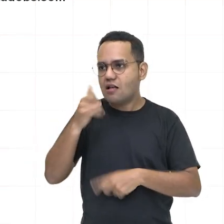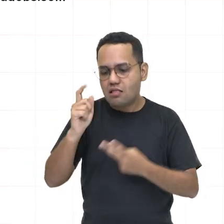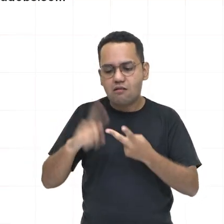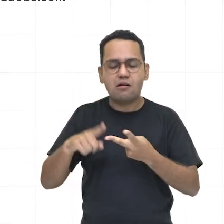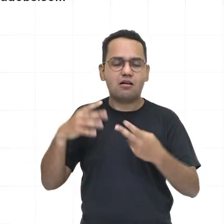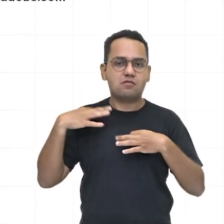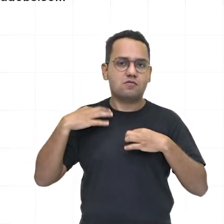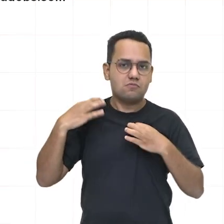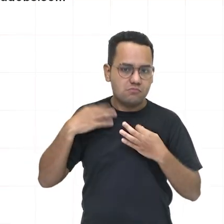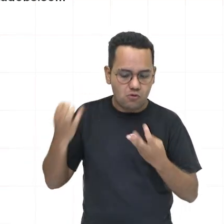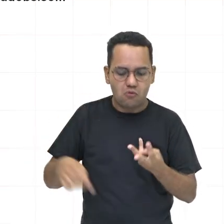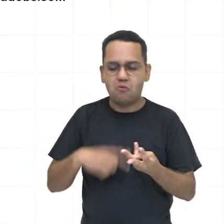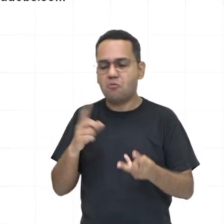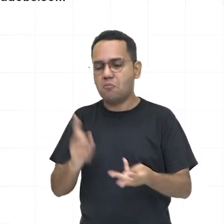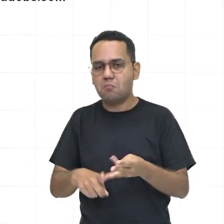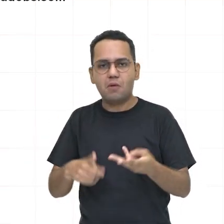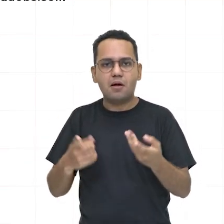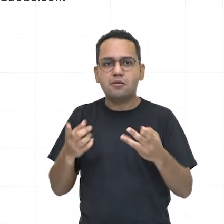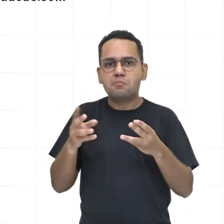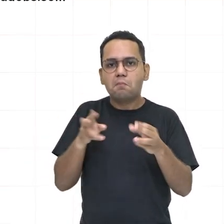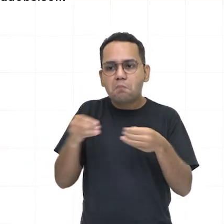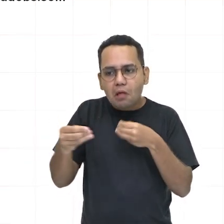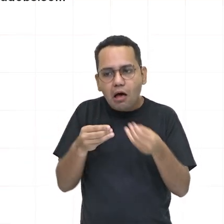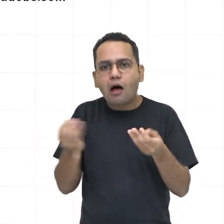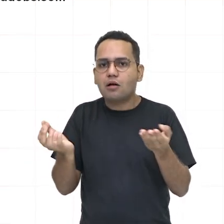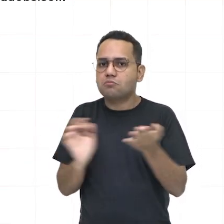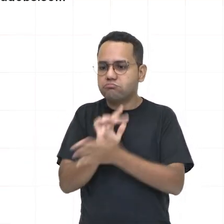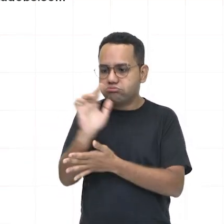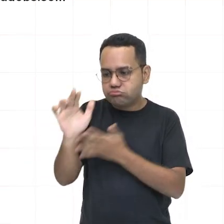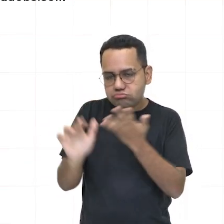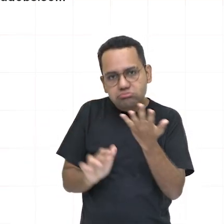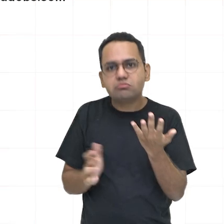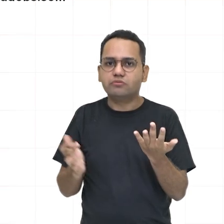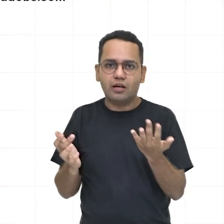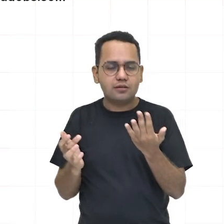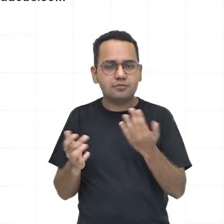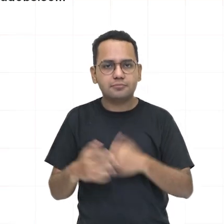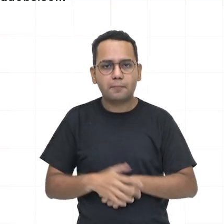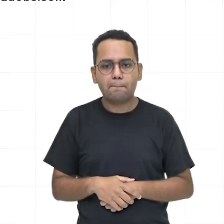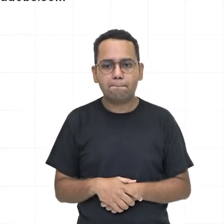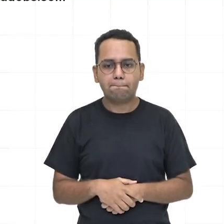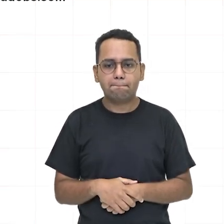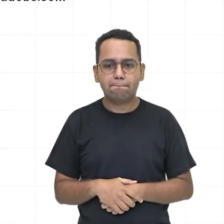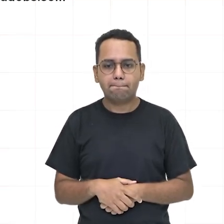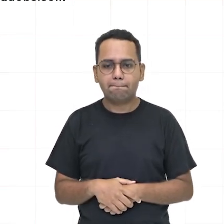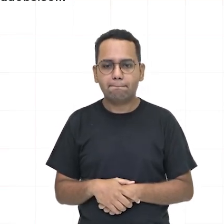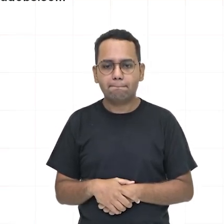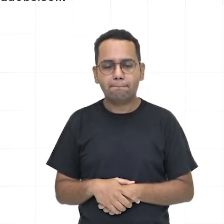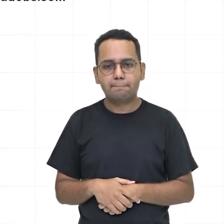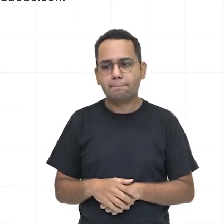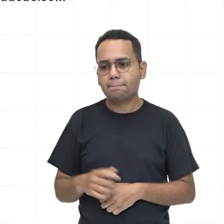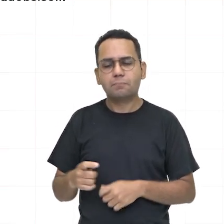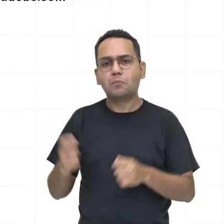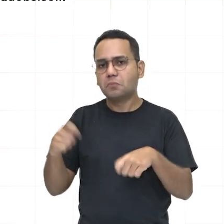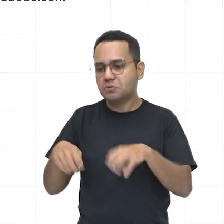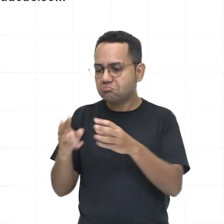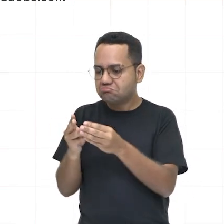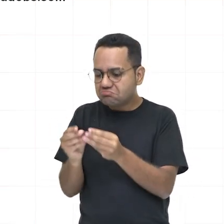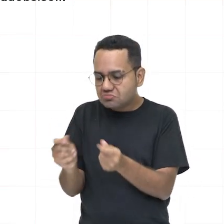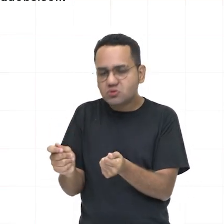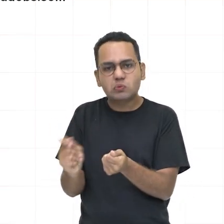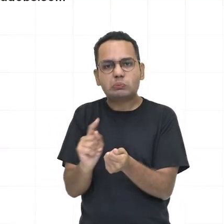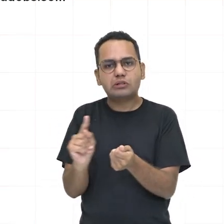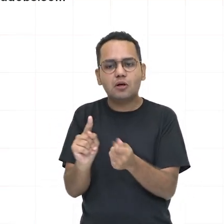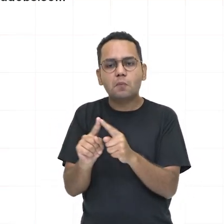tudo mais que não são consumidos verdadeiramente e são biodegradáveis. Eles acabam parando